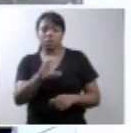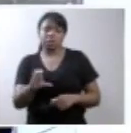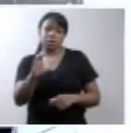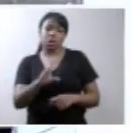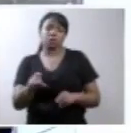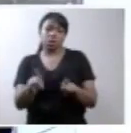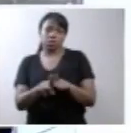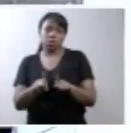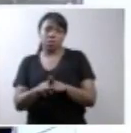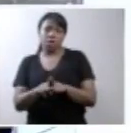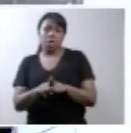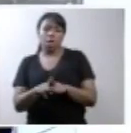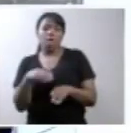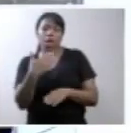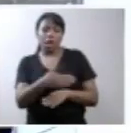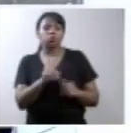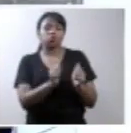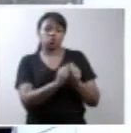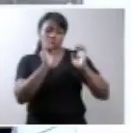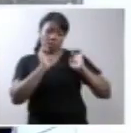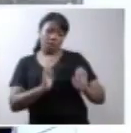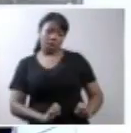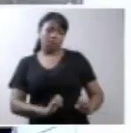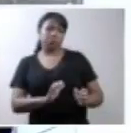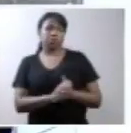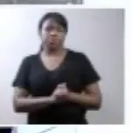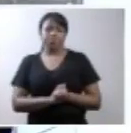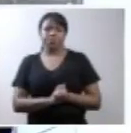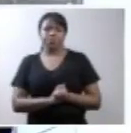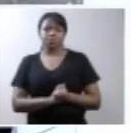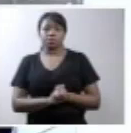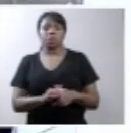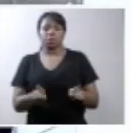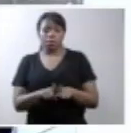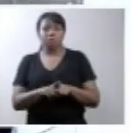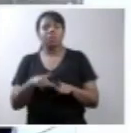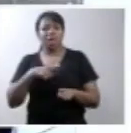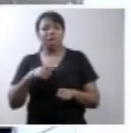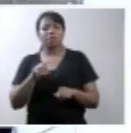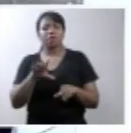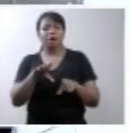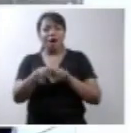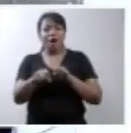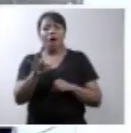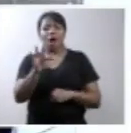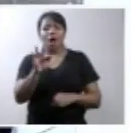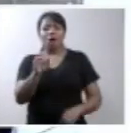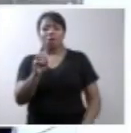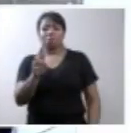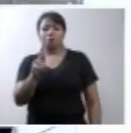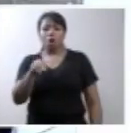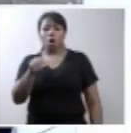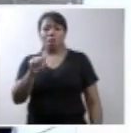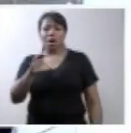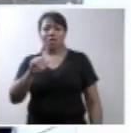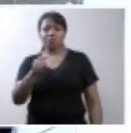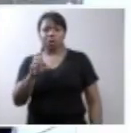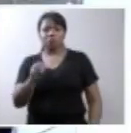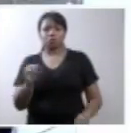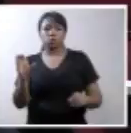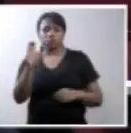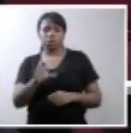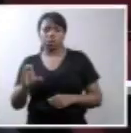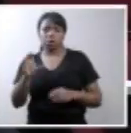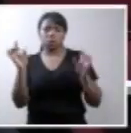Desprovida de ética ao lado da formação ética vem a formação científica da sua